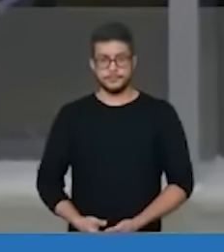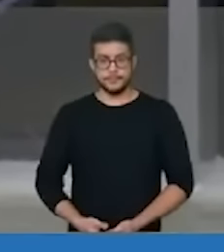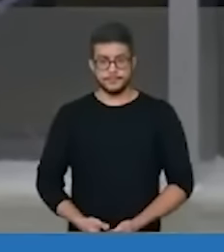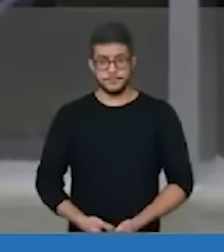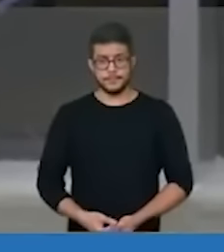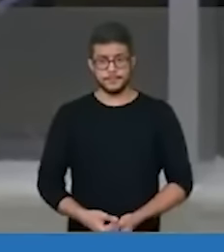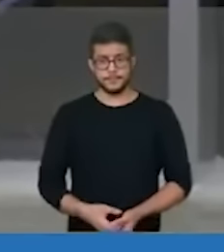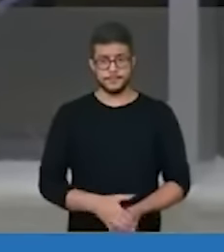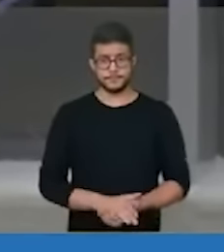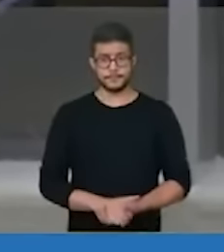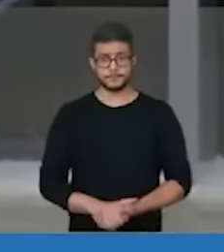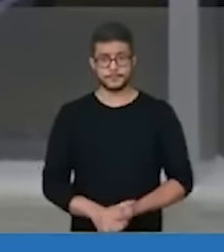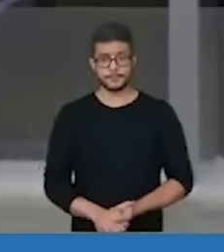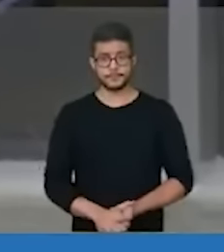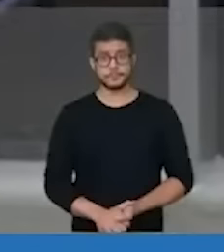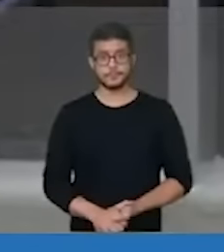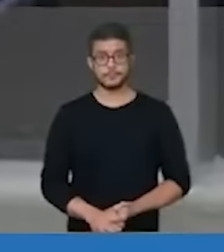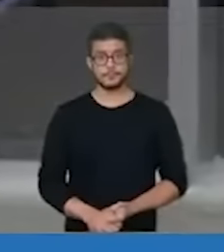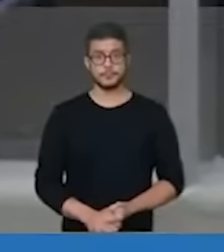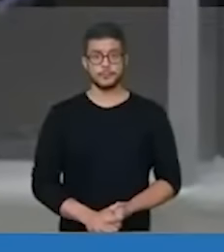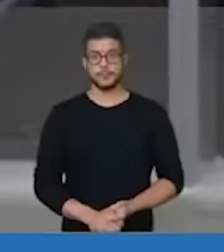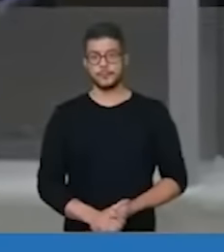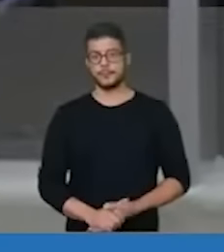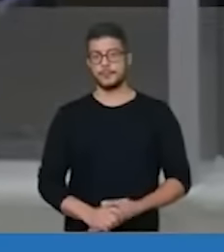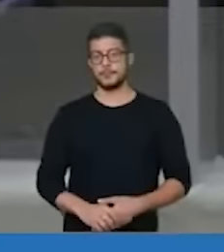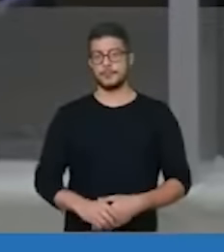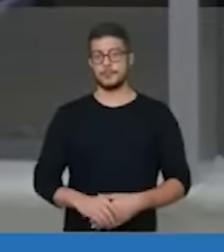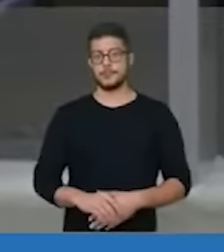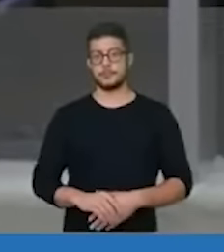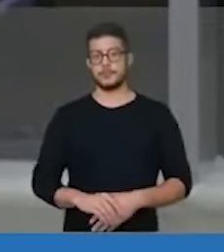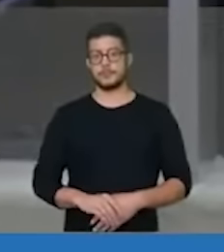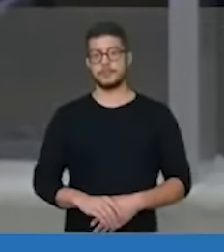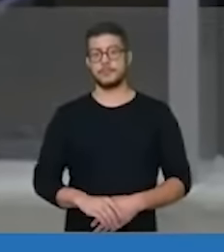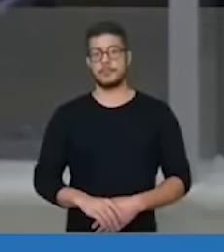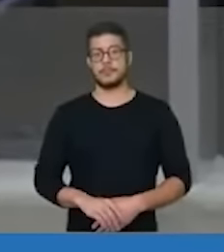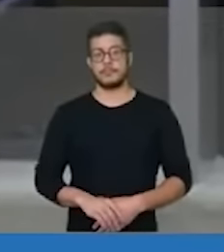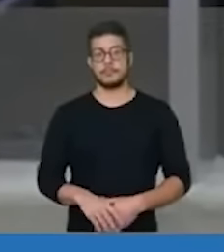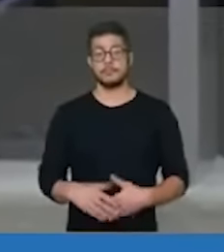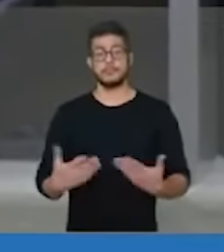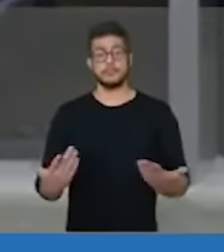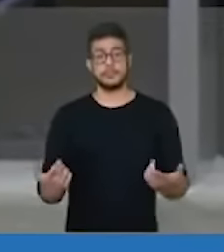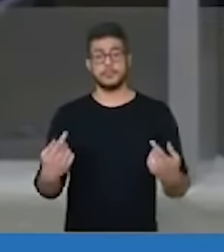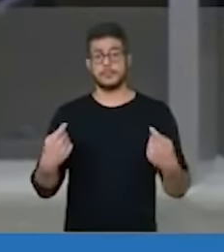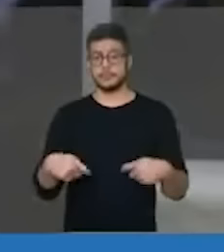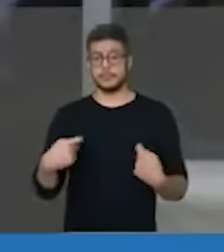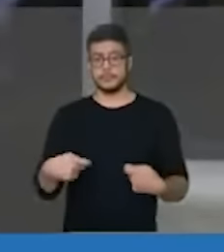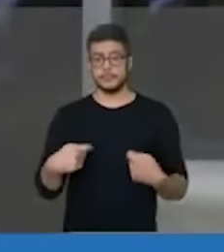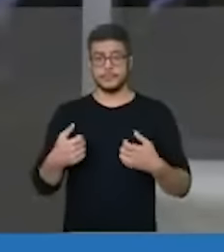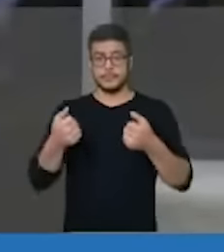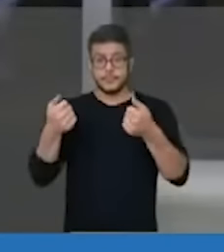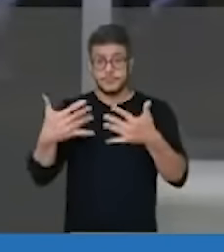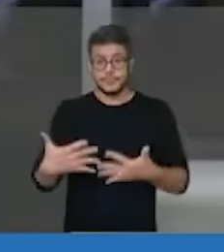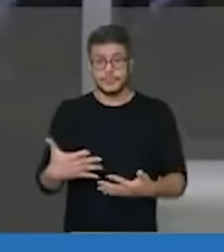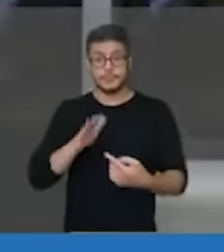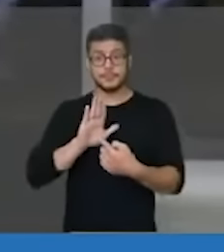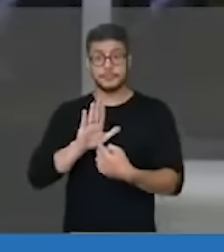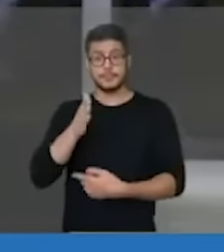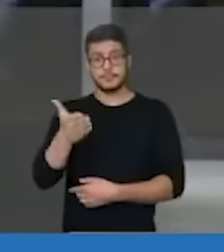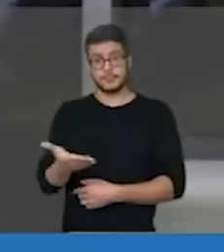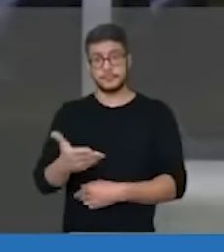Mais 30 segundos. Nós não podemos deixar de colocar essa questão, porque, apesar de